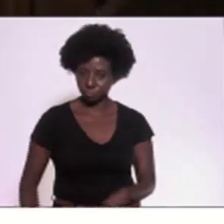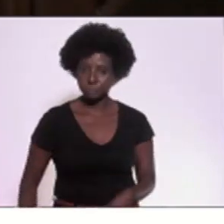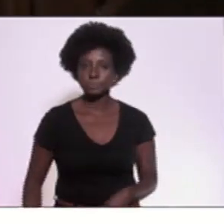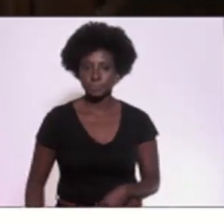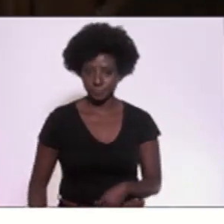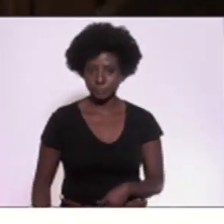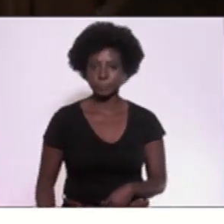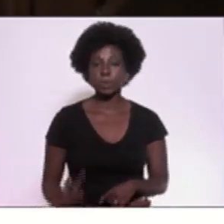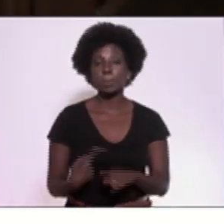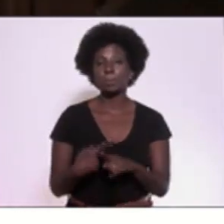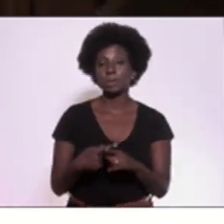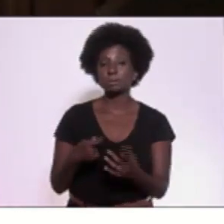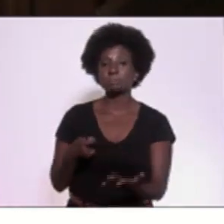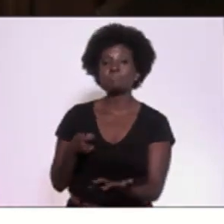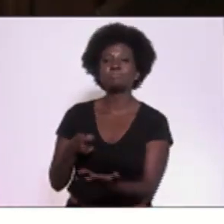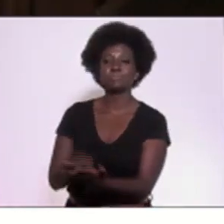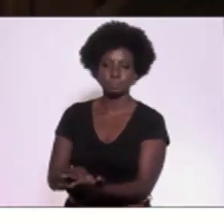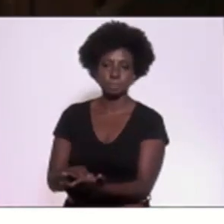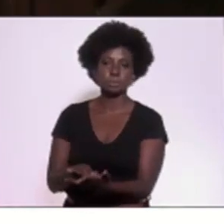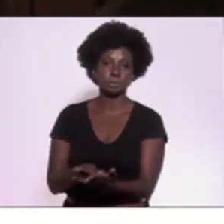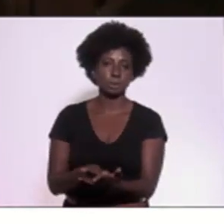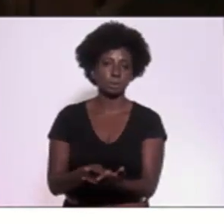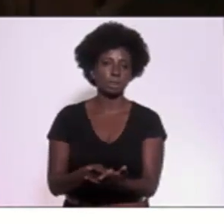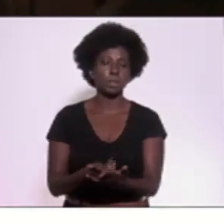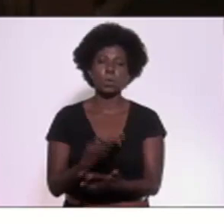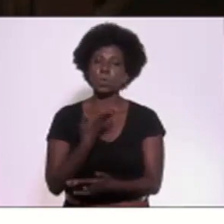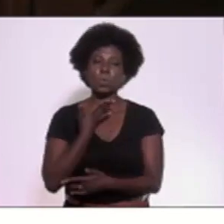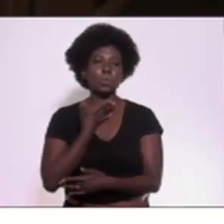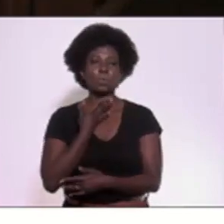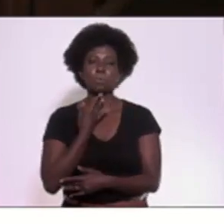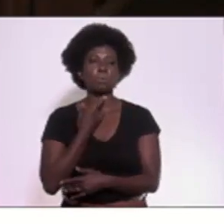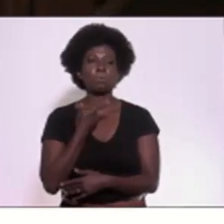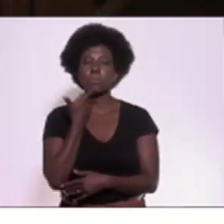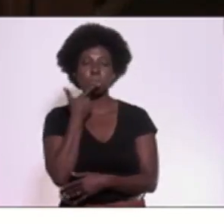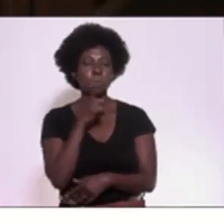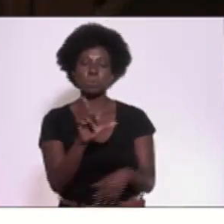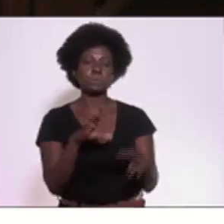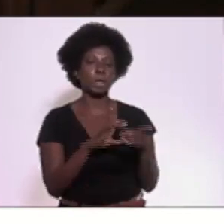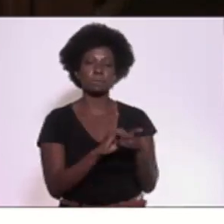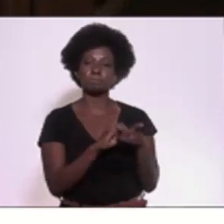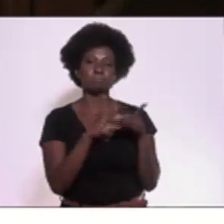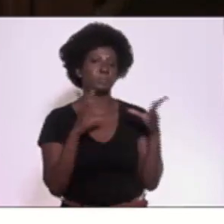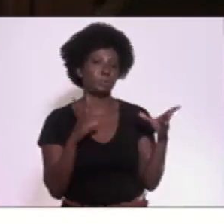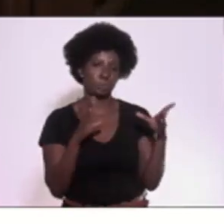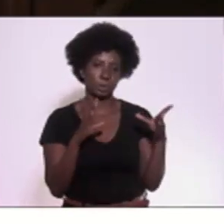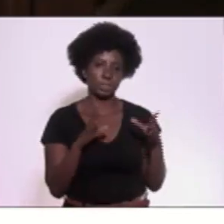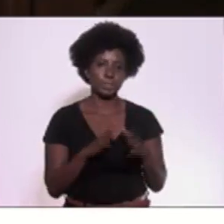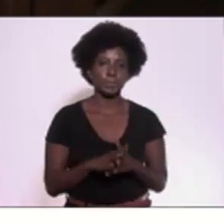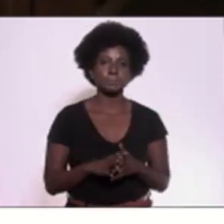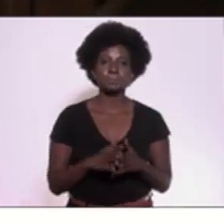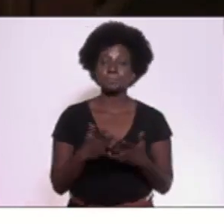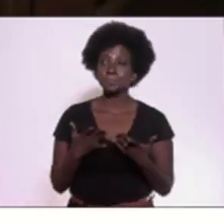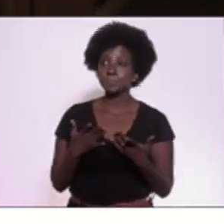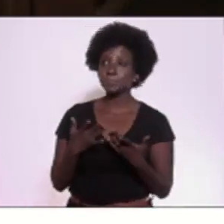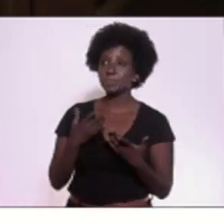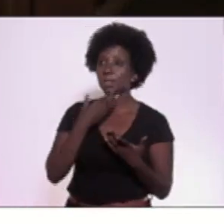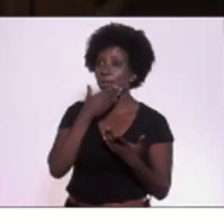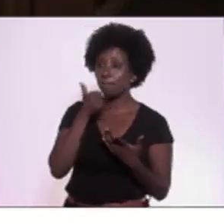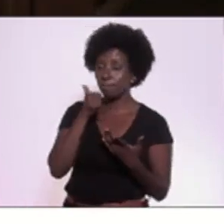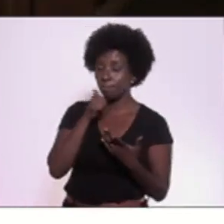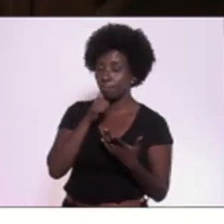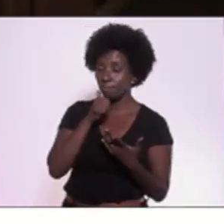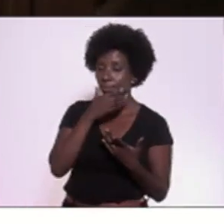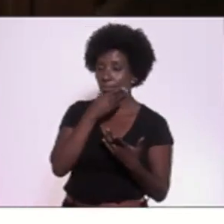são autoritários. E aí, senhora presidente, falando de autoritarismo e falando do quanto que a violência